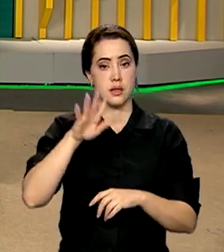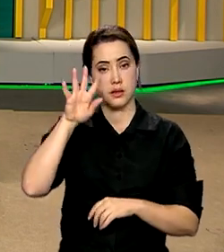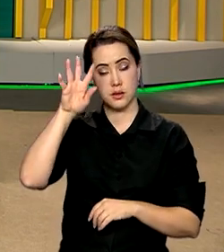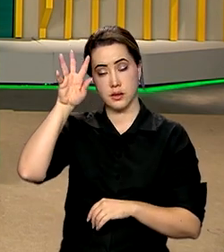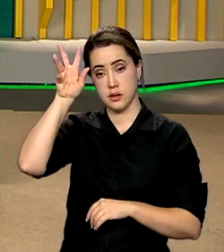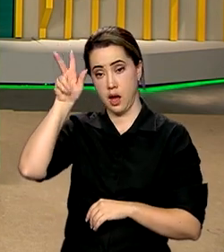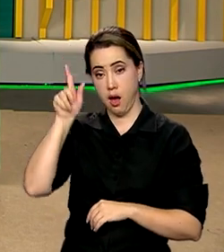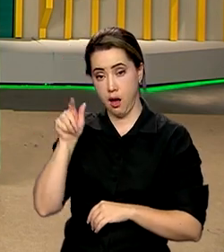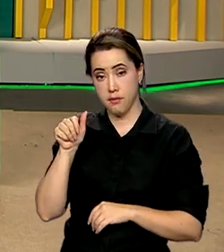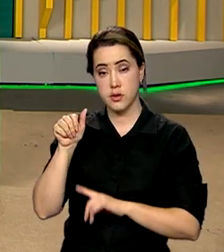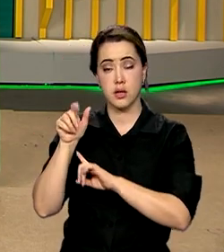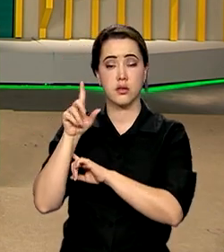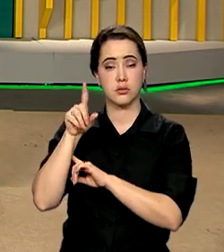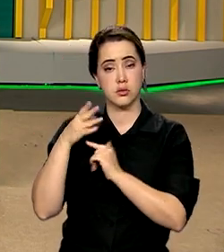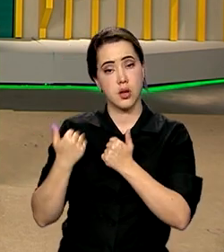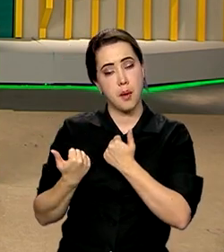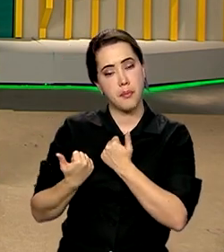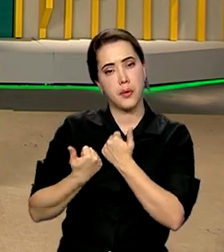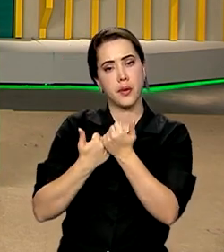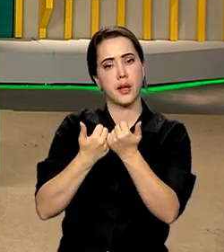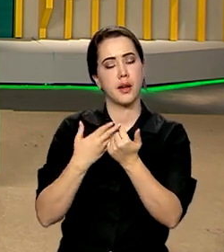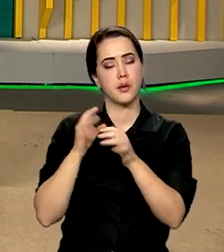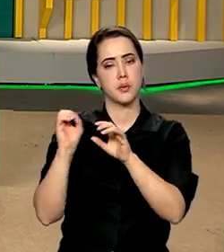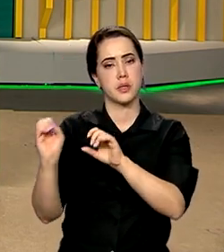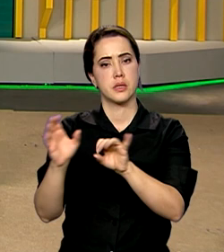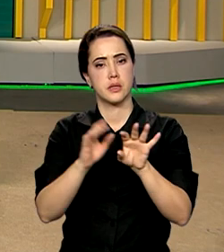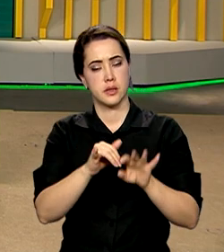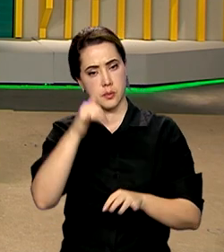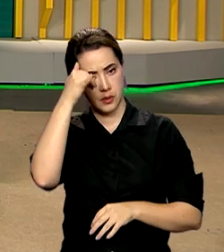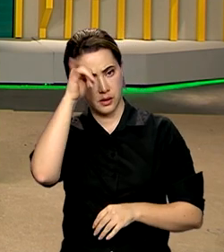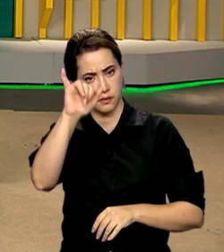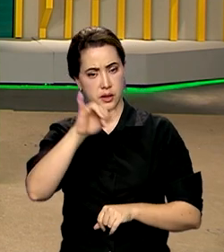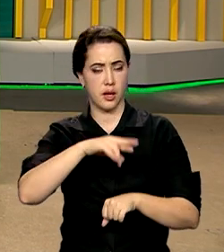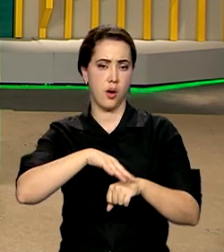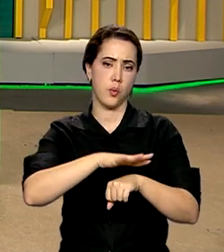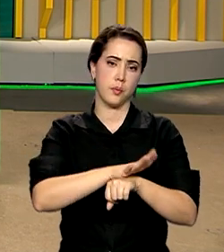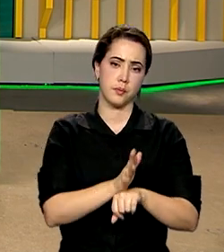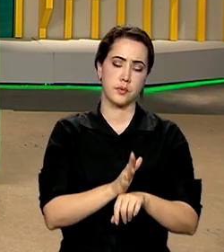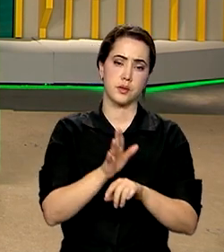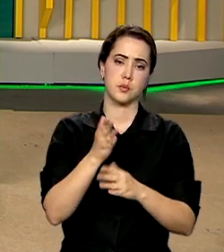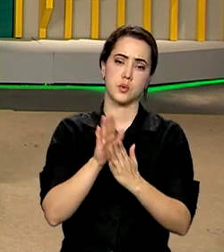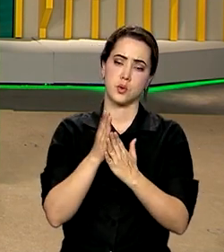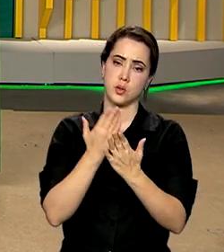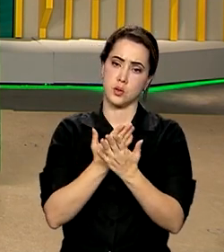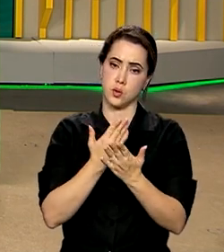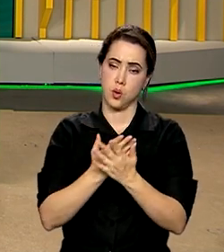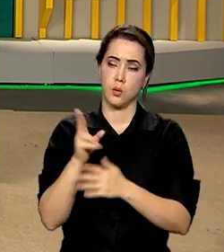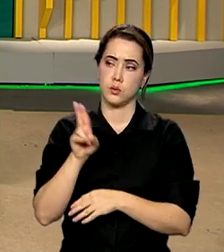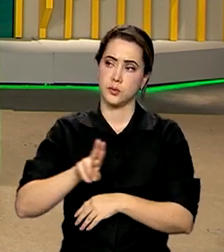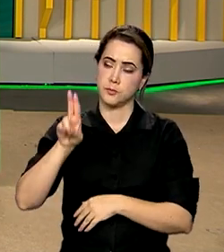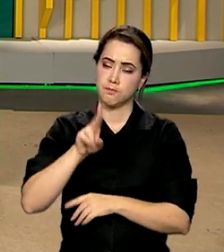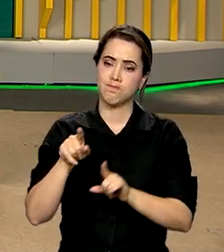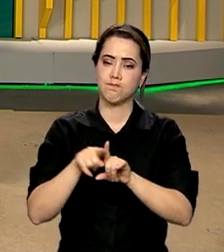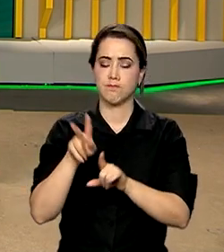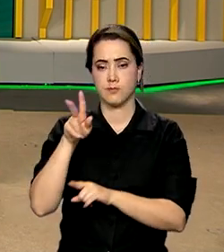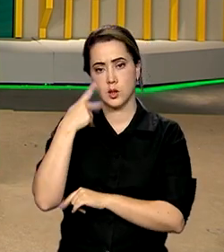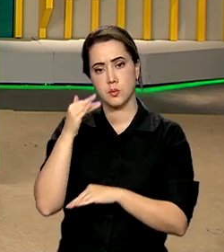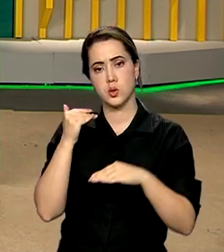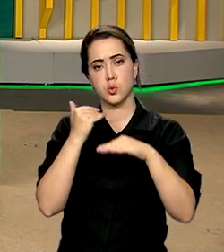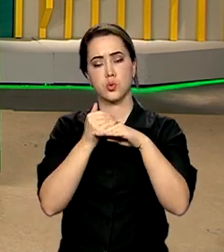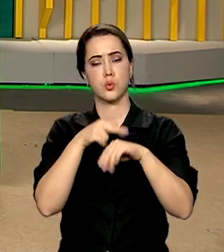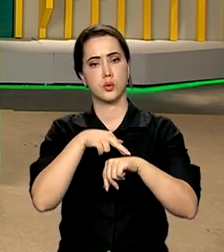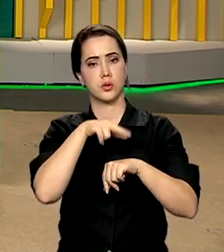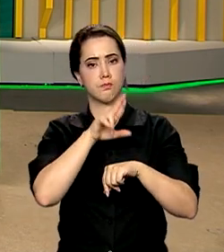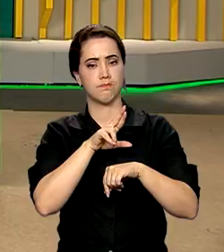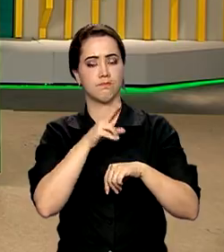e reforçar a educação antirracista em escolas e universidades e também das políticas públicas de igualdade racial